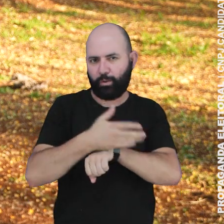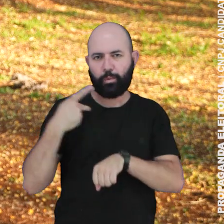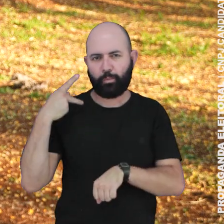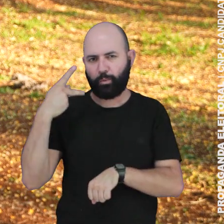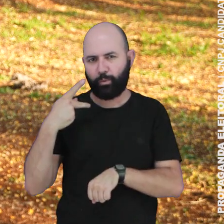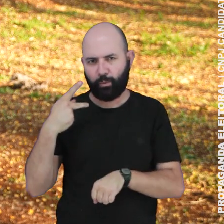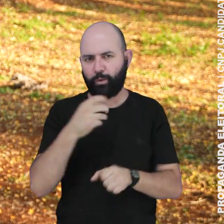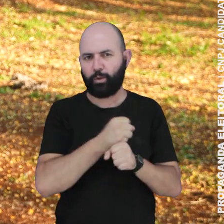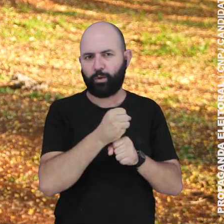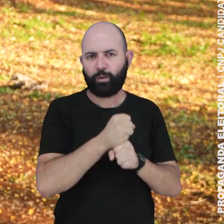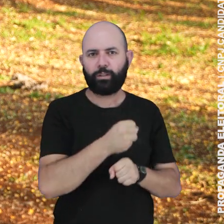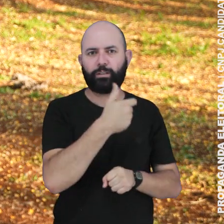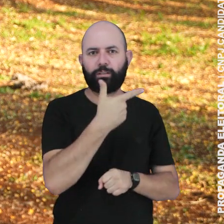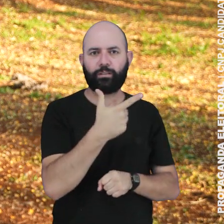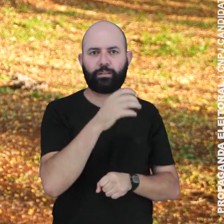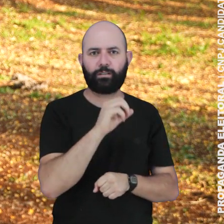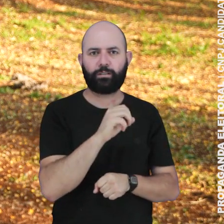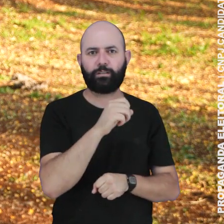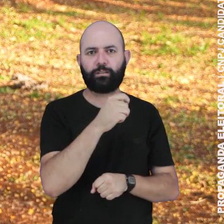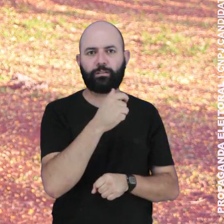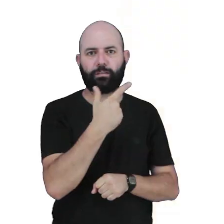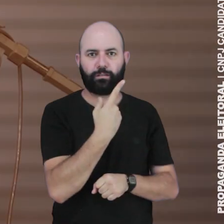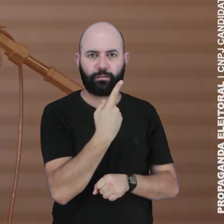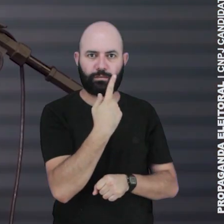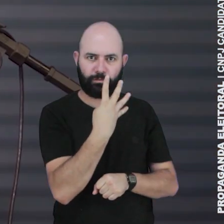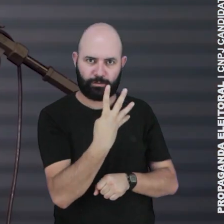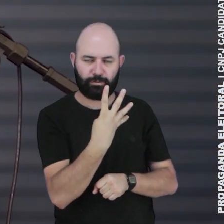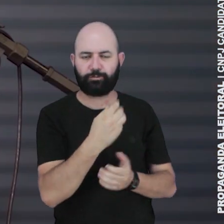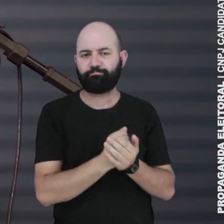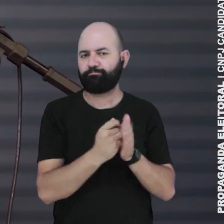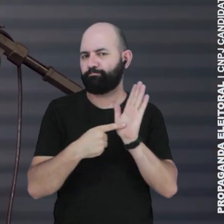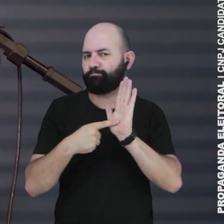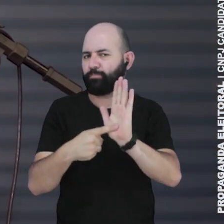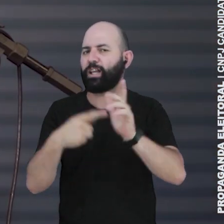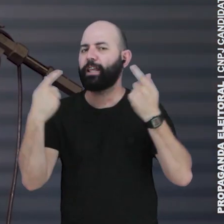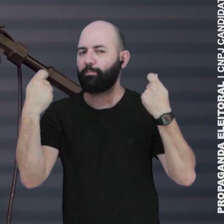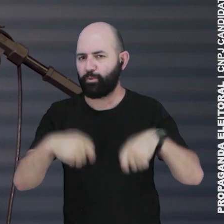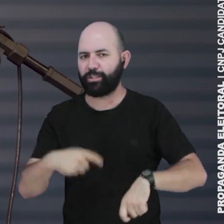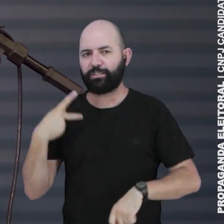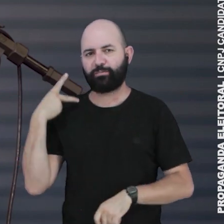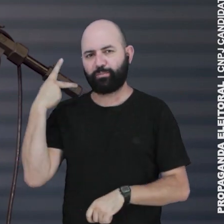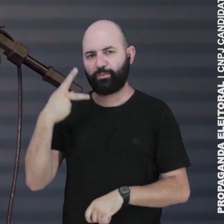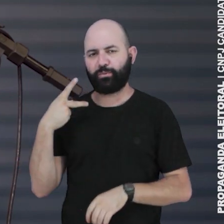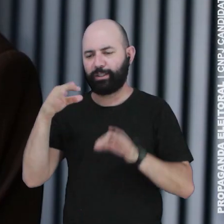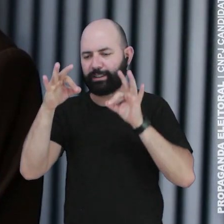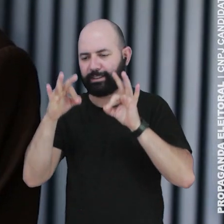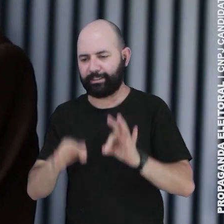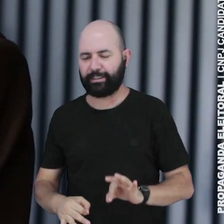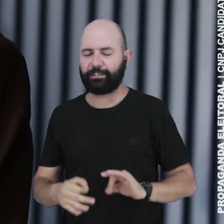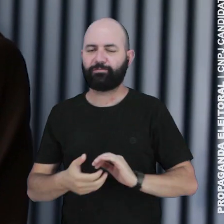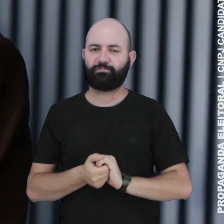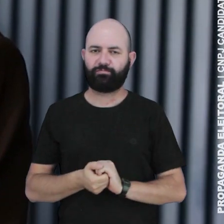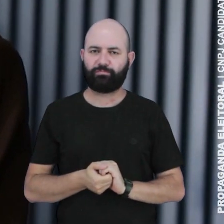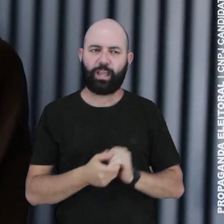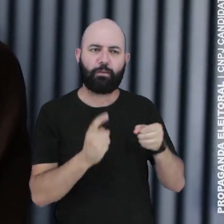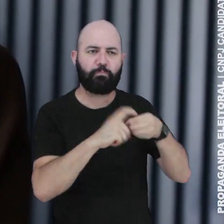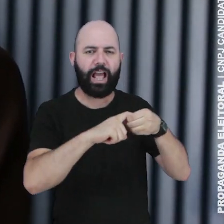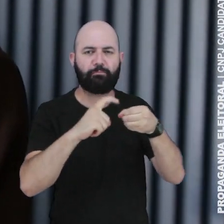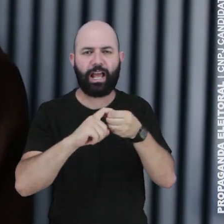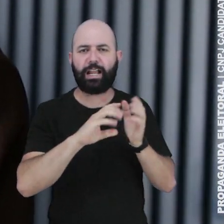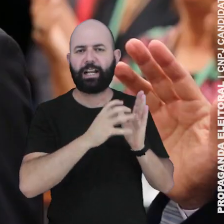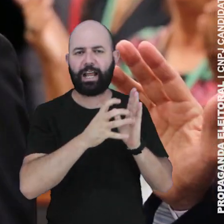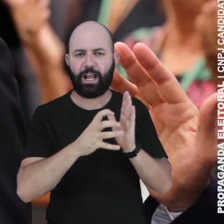Desde que entrei para a política, lá em 2014, eu queria mostrar que era possível fazer política do jeito certo,